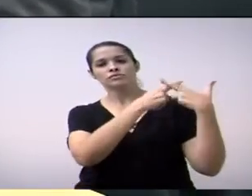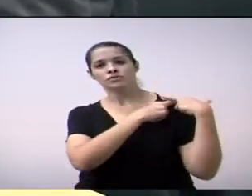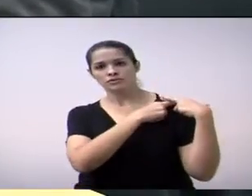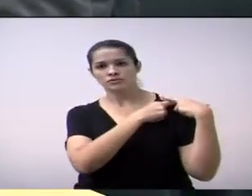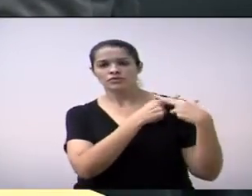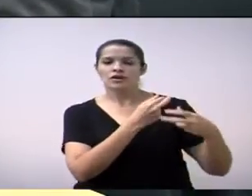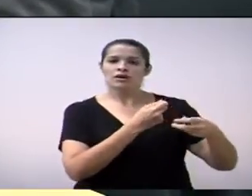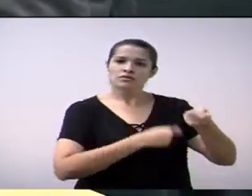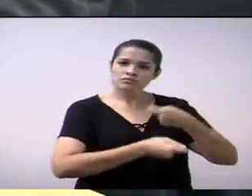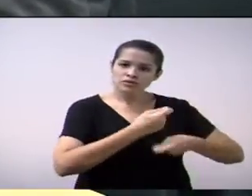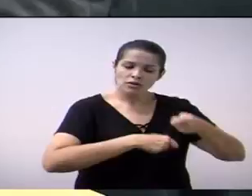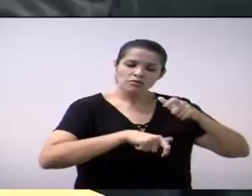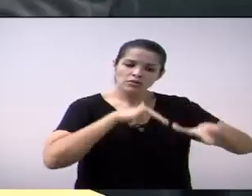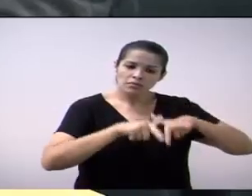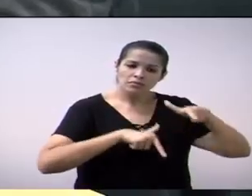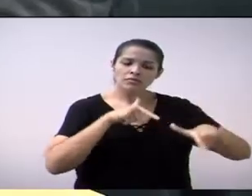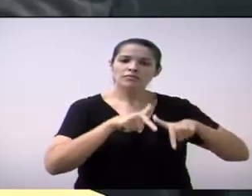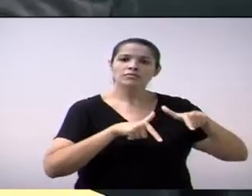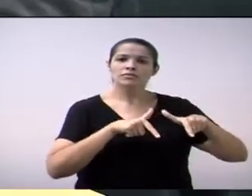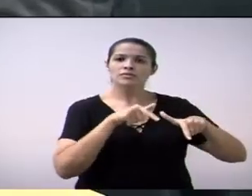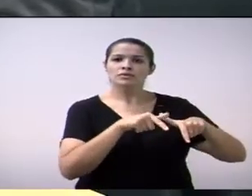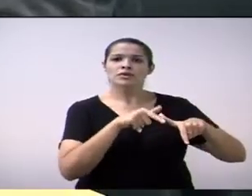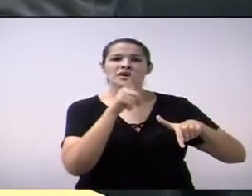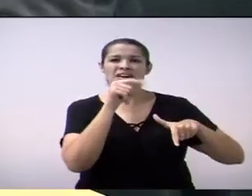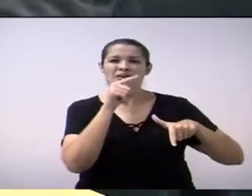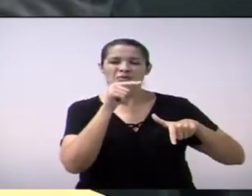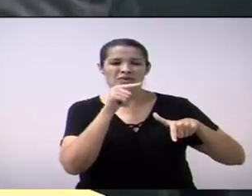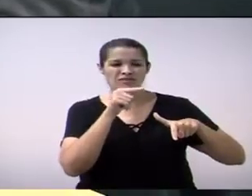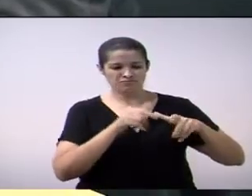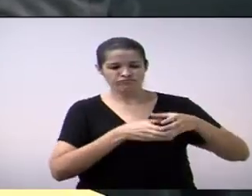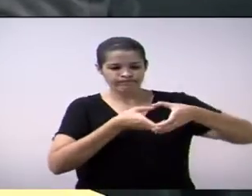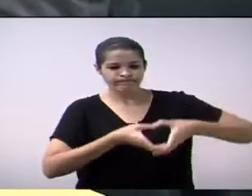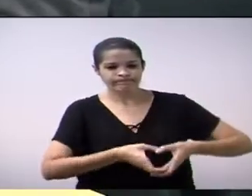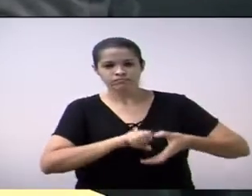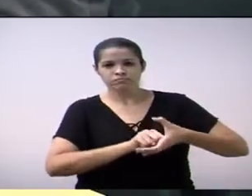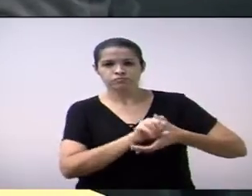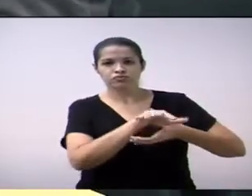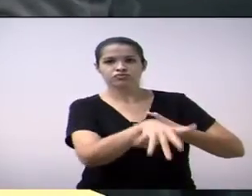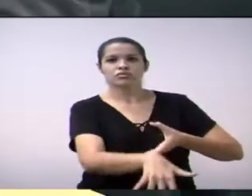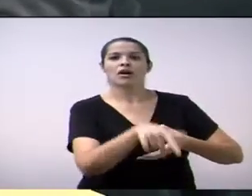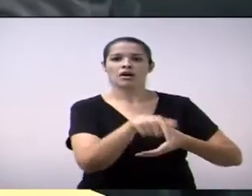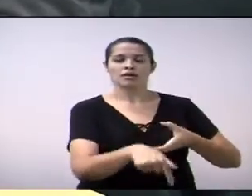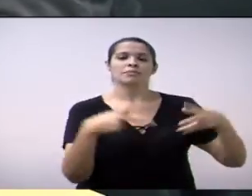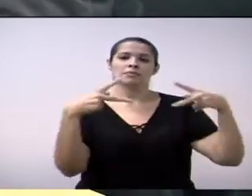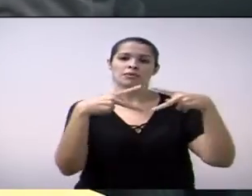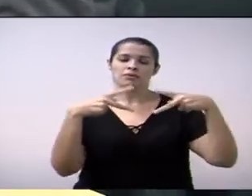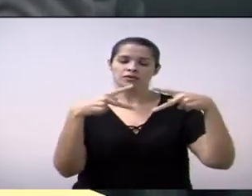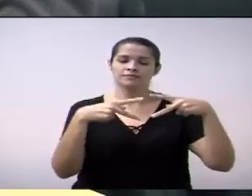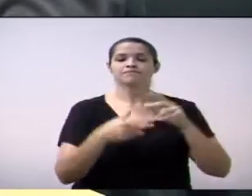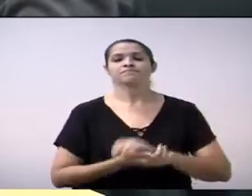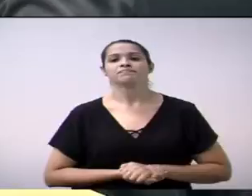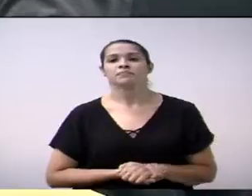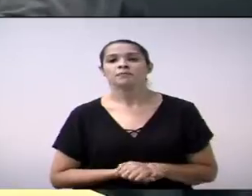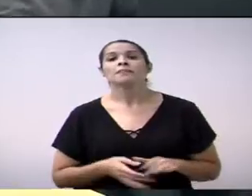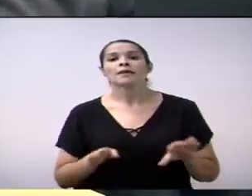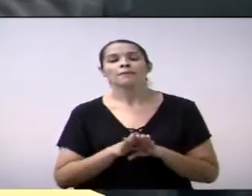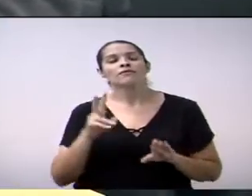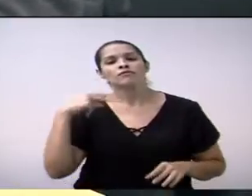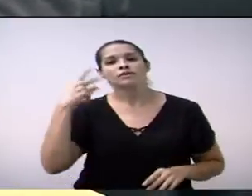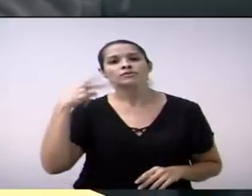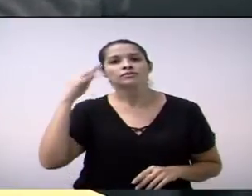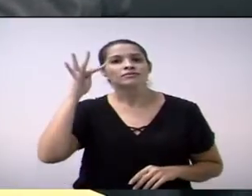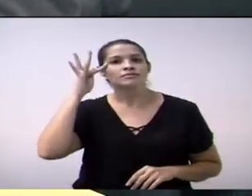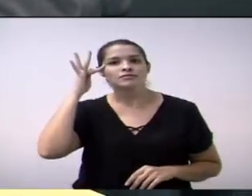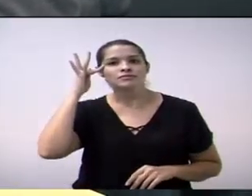pela administração dos serviços públicos de água e esgoto em nosso município. do vereador Fábio Valadão, requer informações ao Executivo